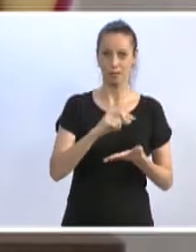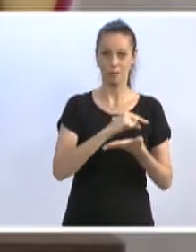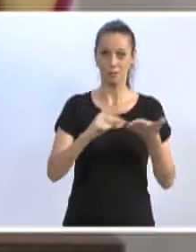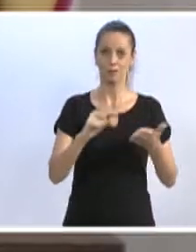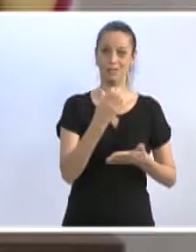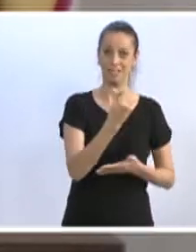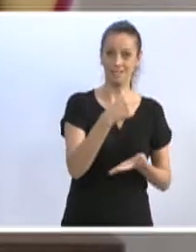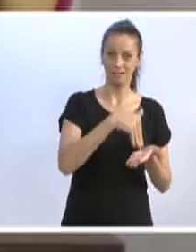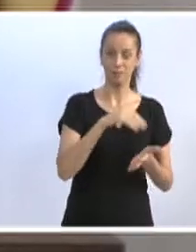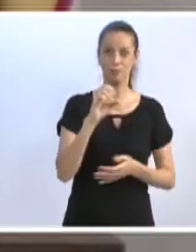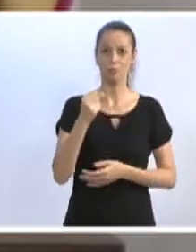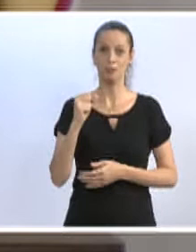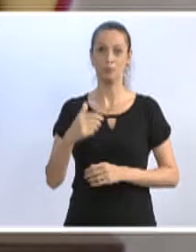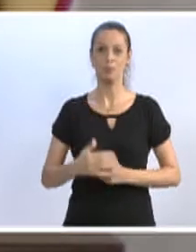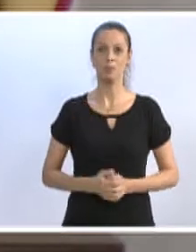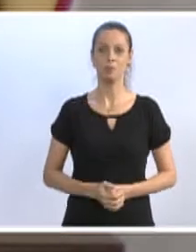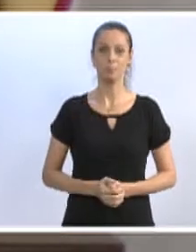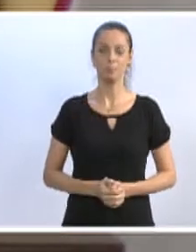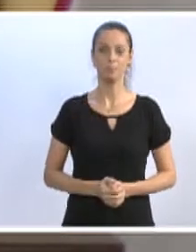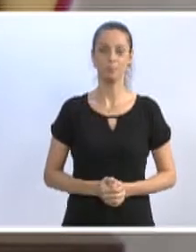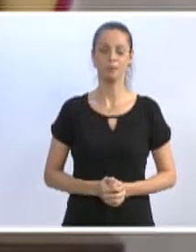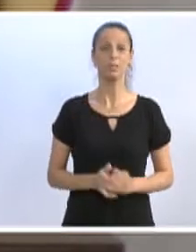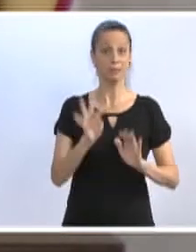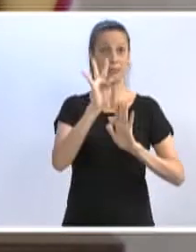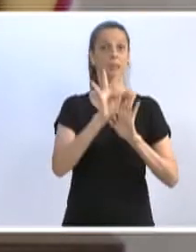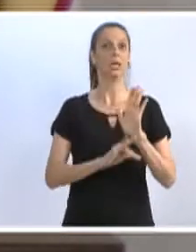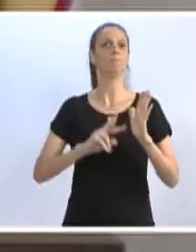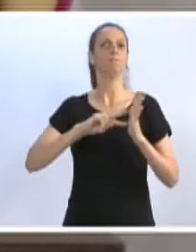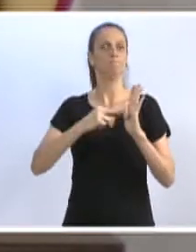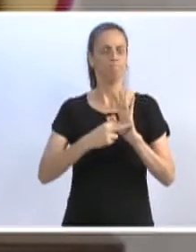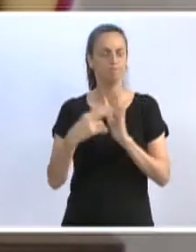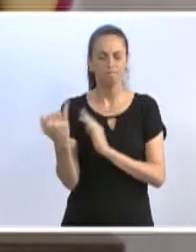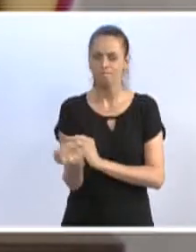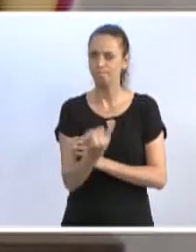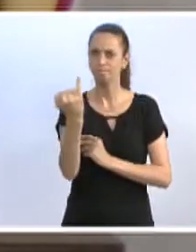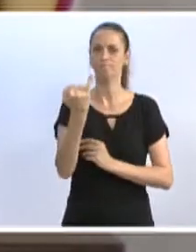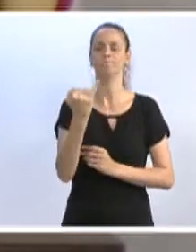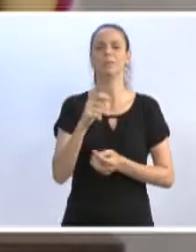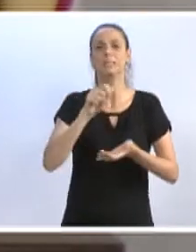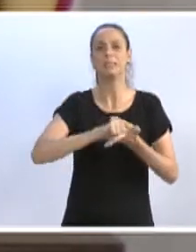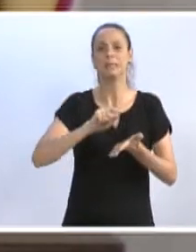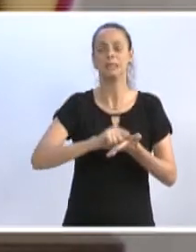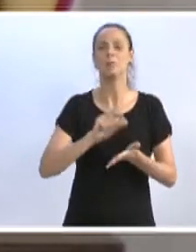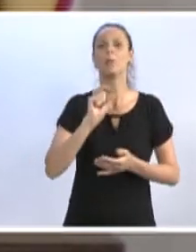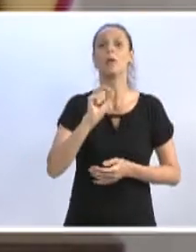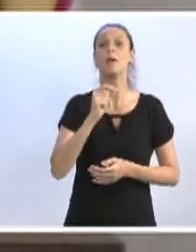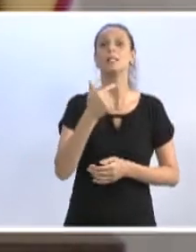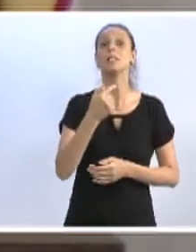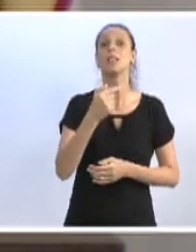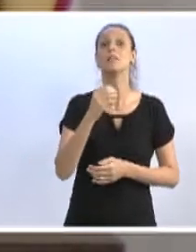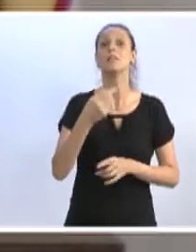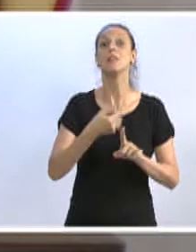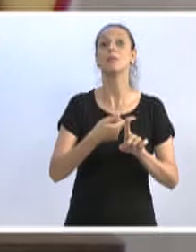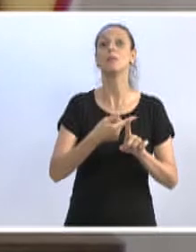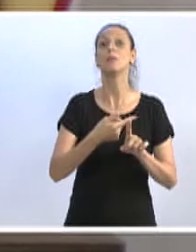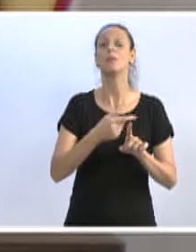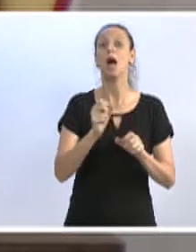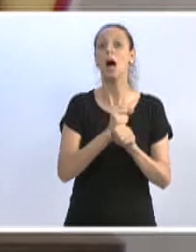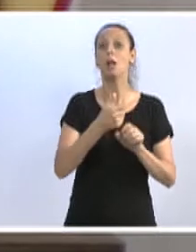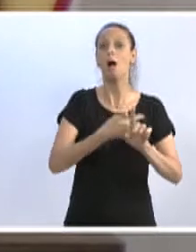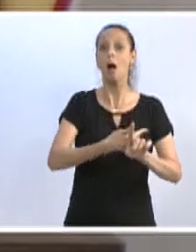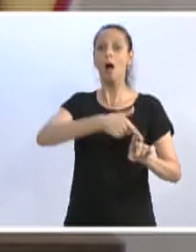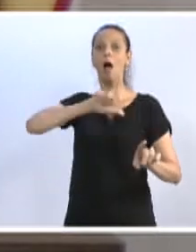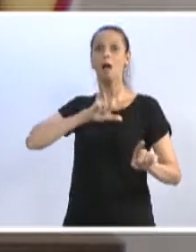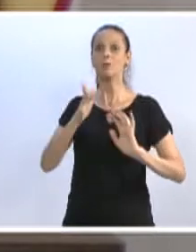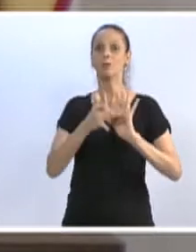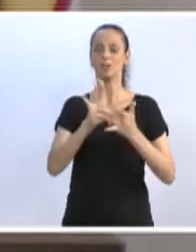eu quero ler esse texto muito significativo, escrito pelo menos 700 anos antes de Cristo. Uma